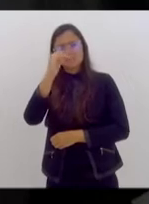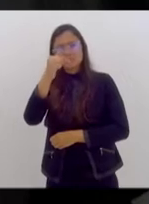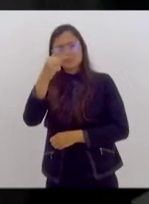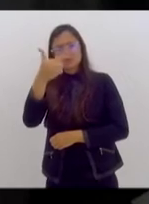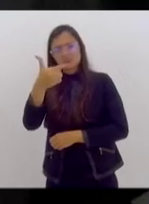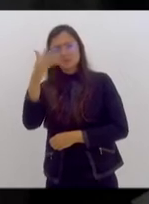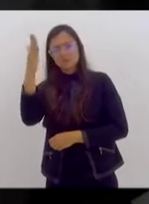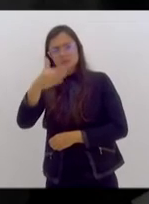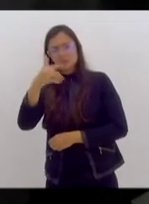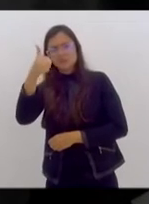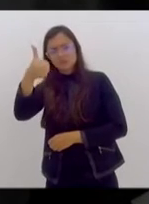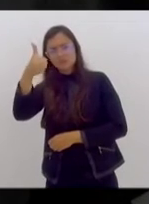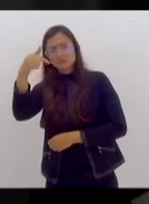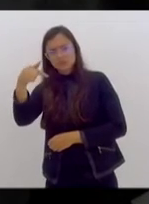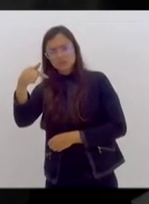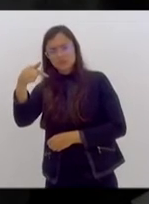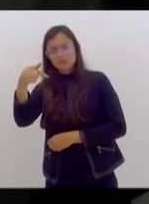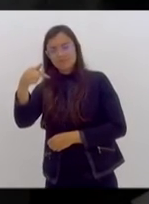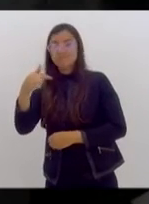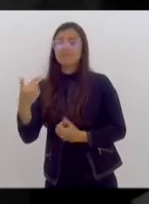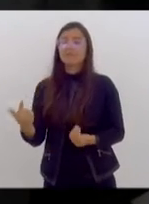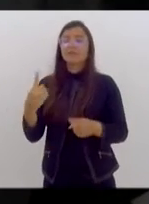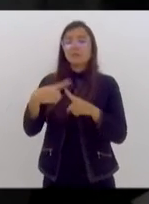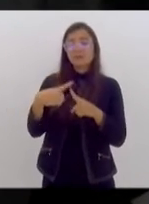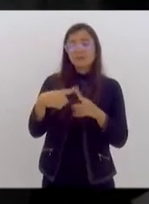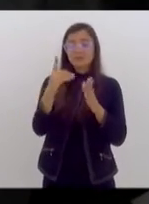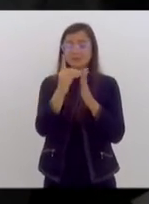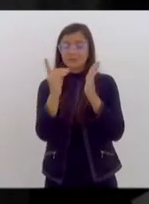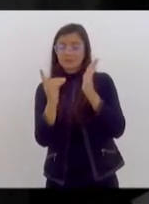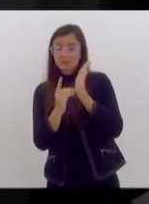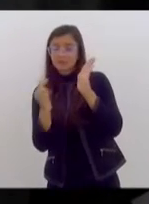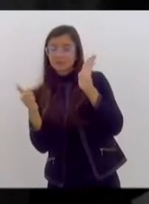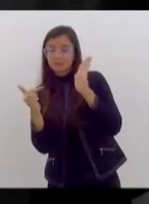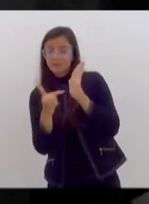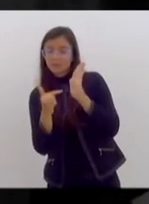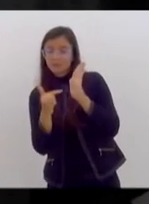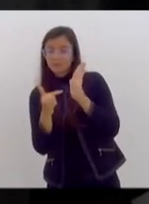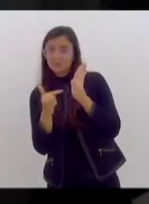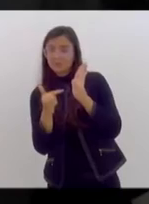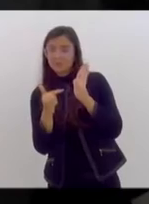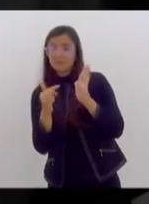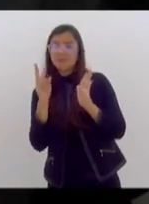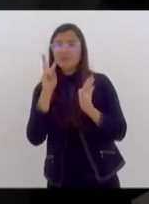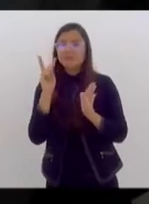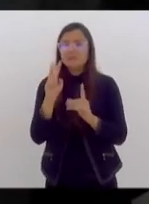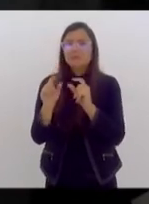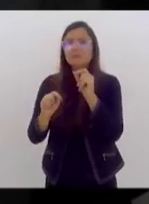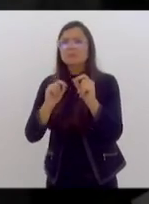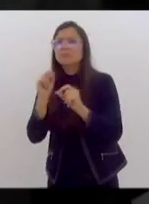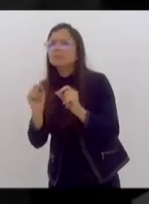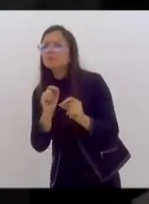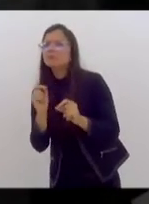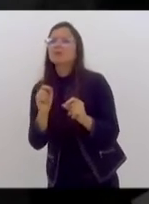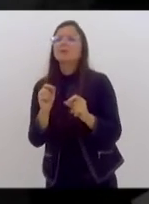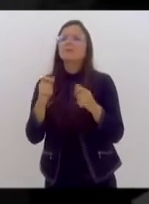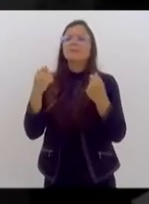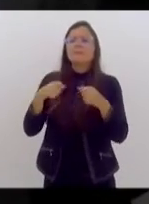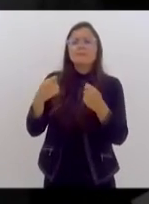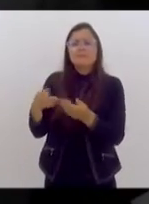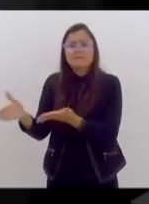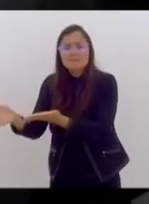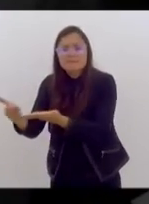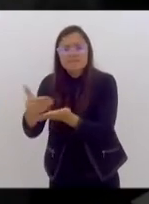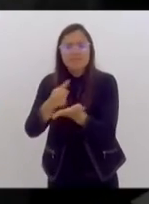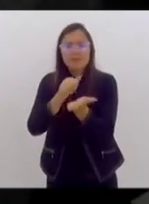esse decreto é que previu uma graduação de efetivação da arrecadação da